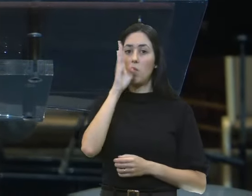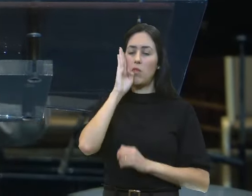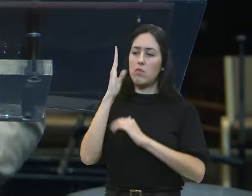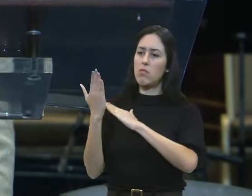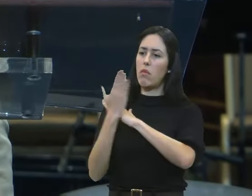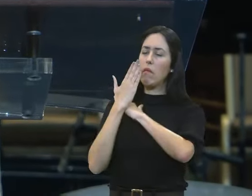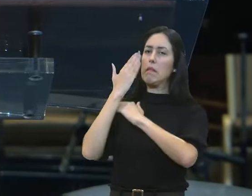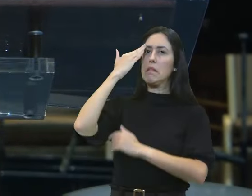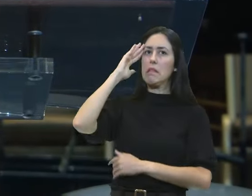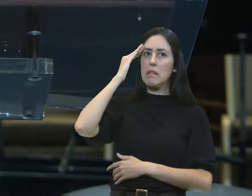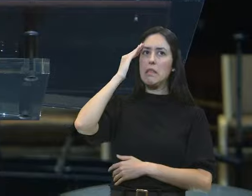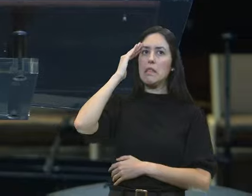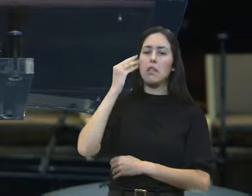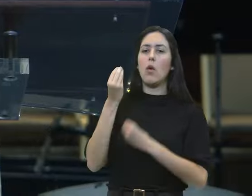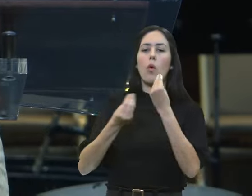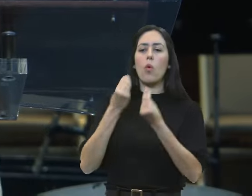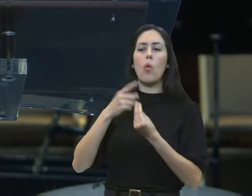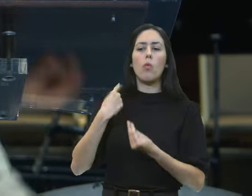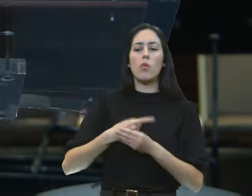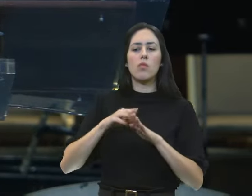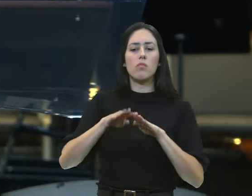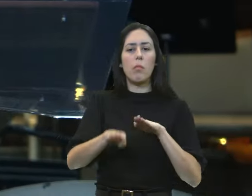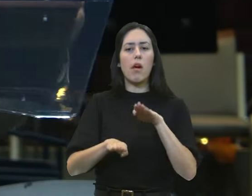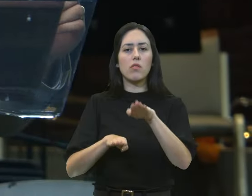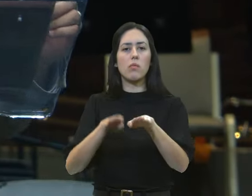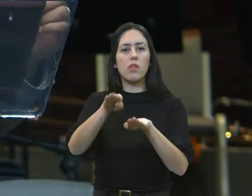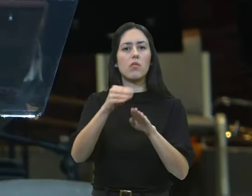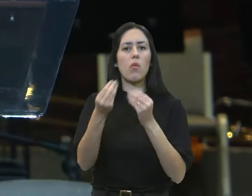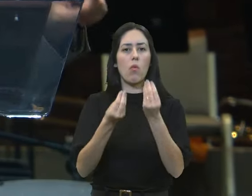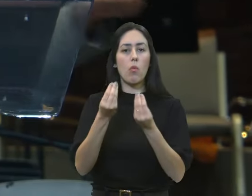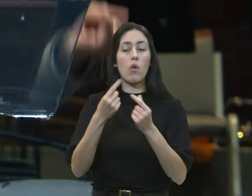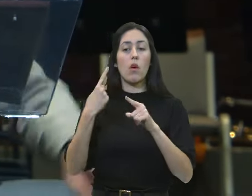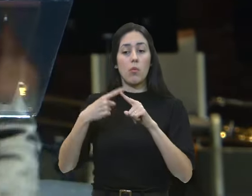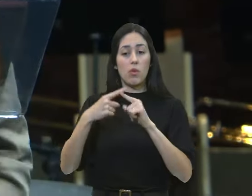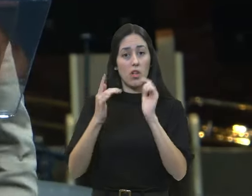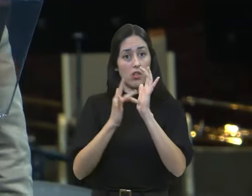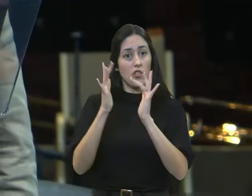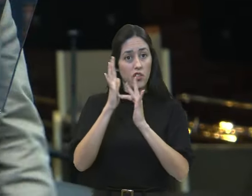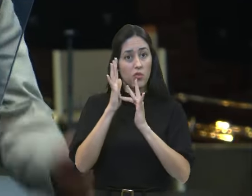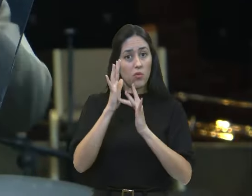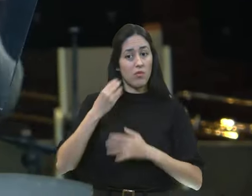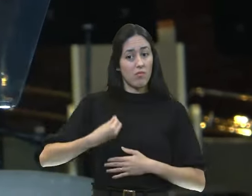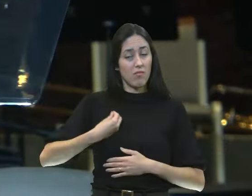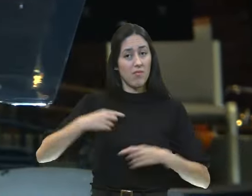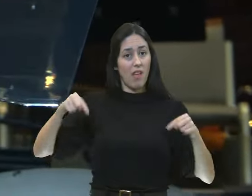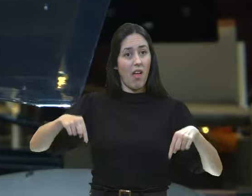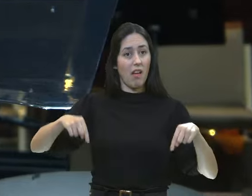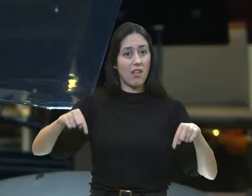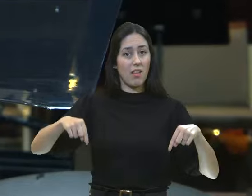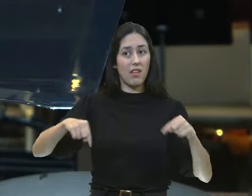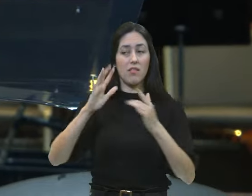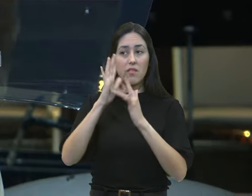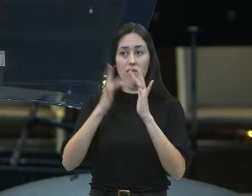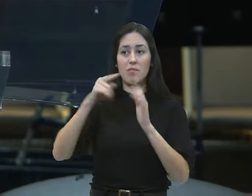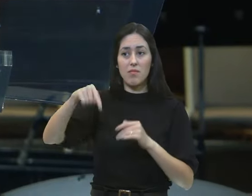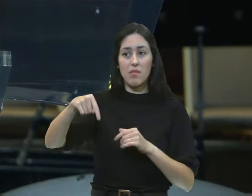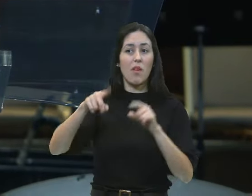que passos precisamos dar. Sabe por quê? Porque Jesus está passando por aqui, tanto quanto passou por